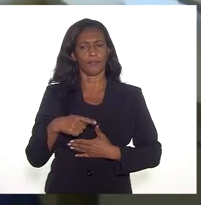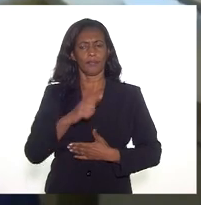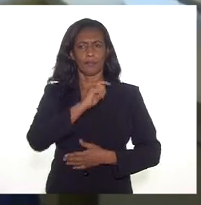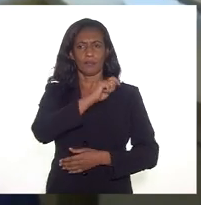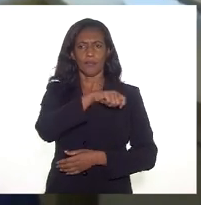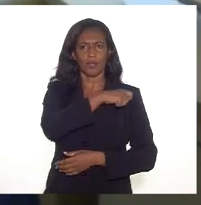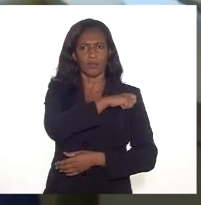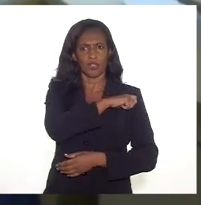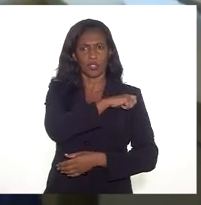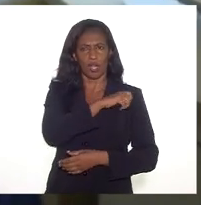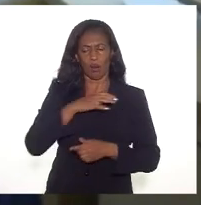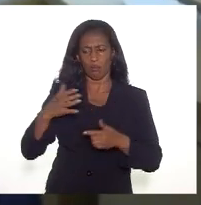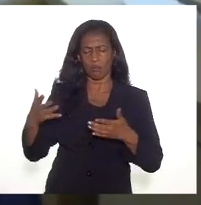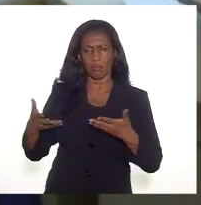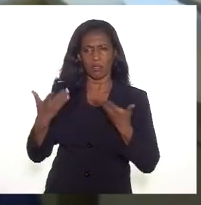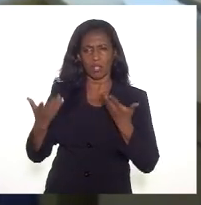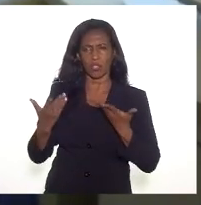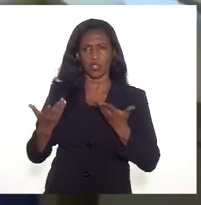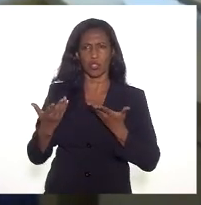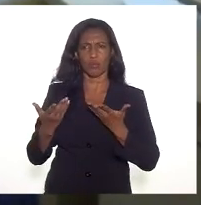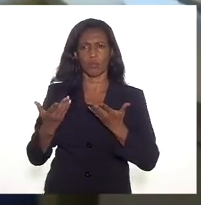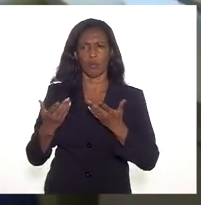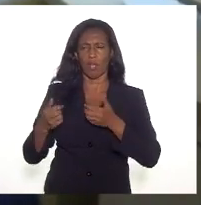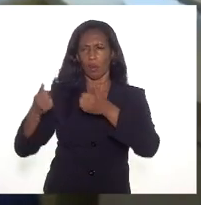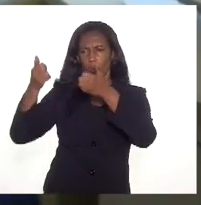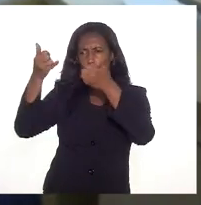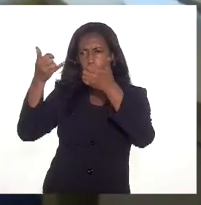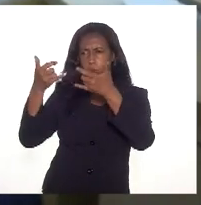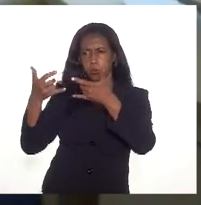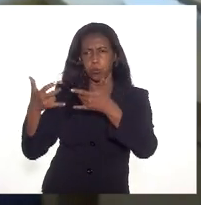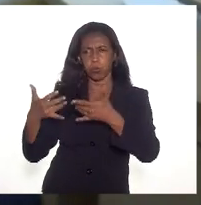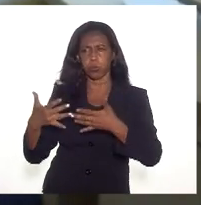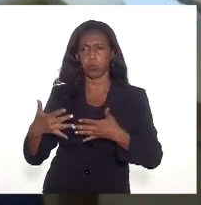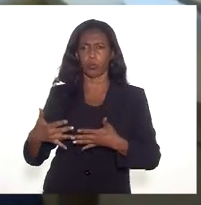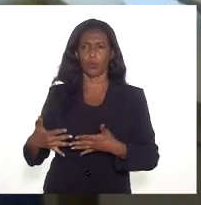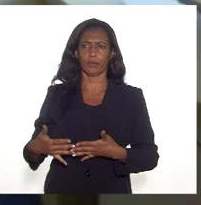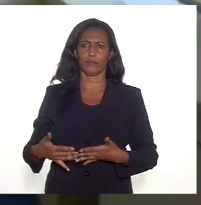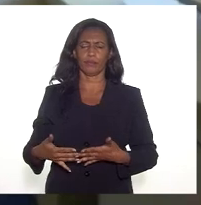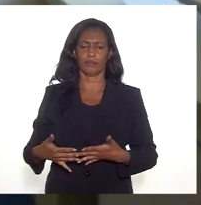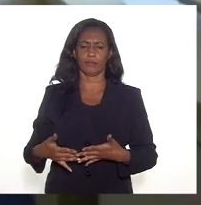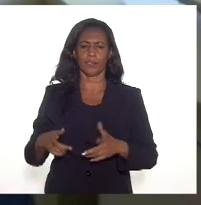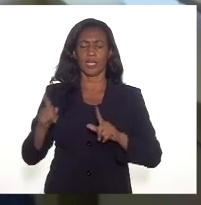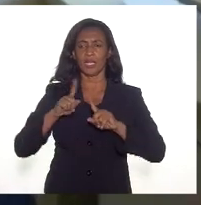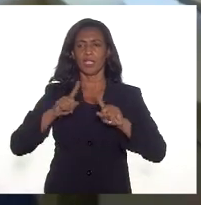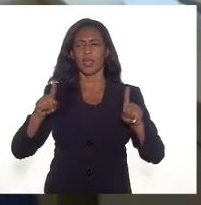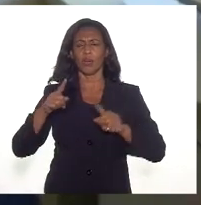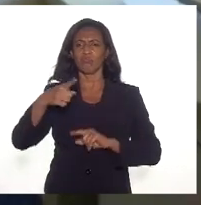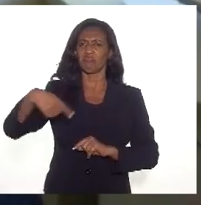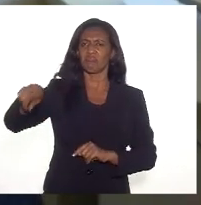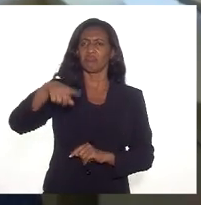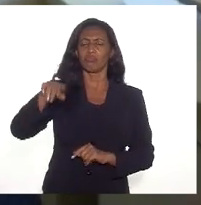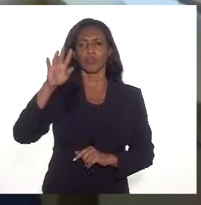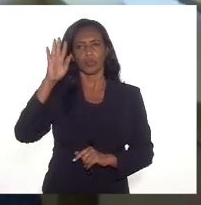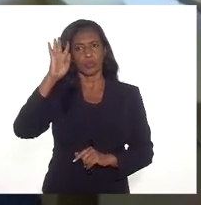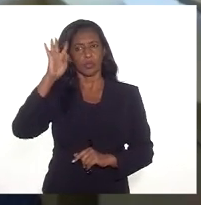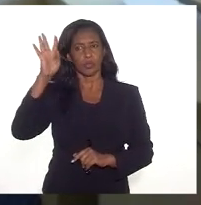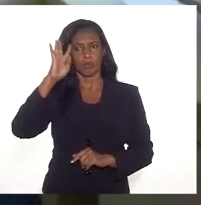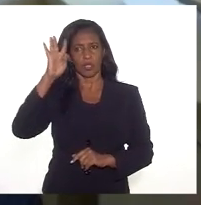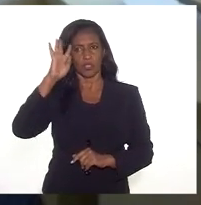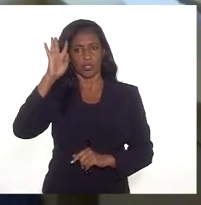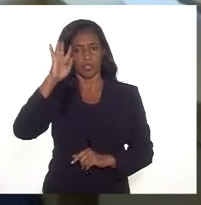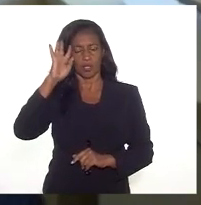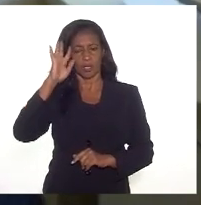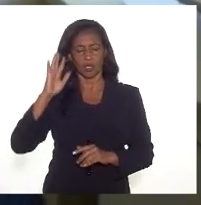medida discriminatória na sua essência, e não como muitos estados imaginam que o incentivo